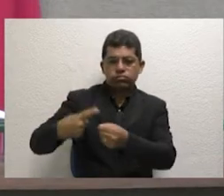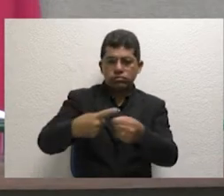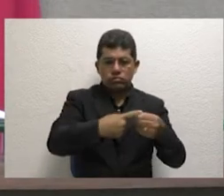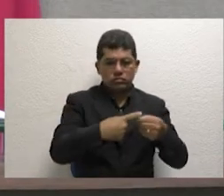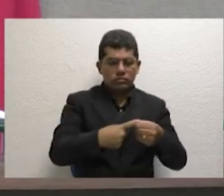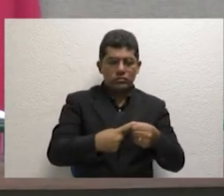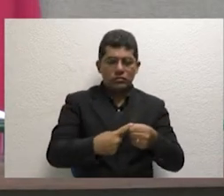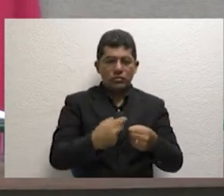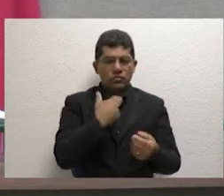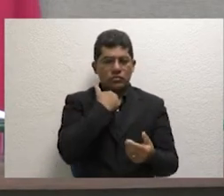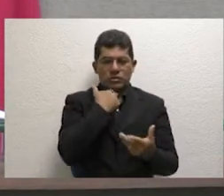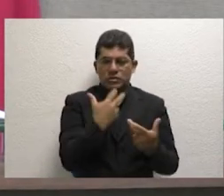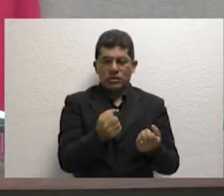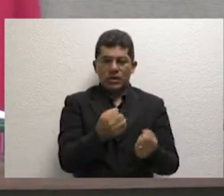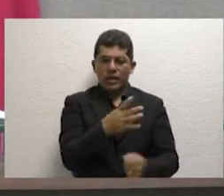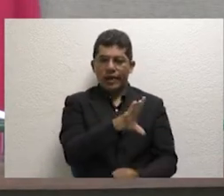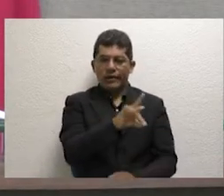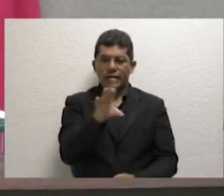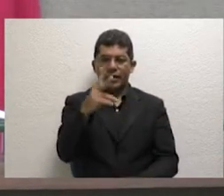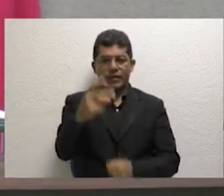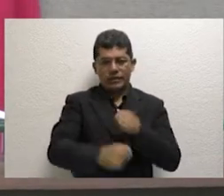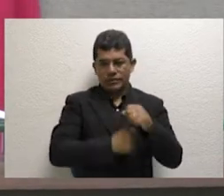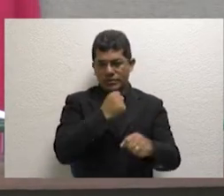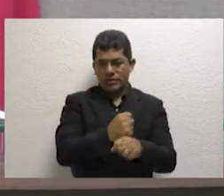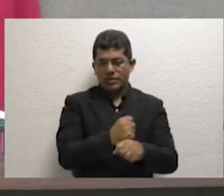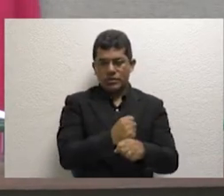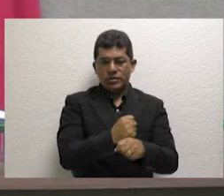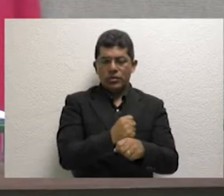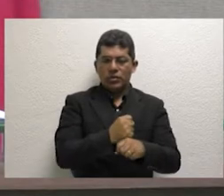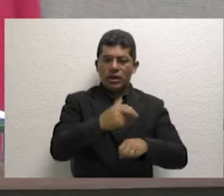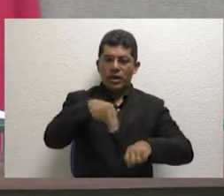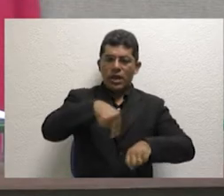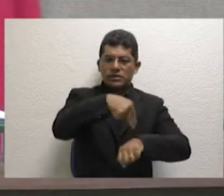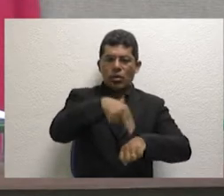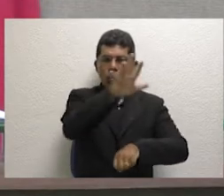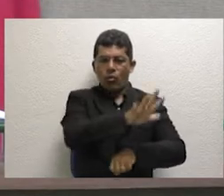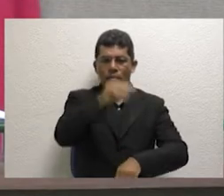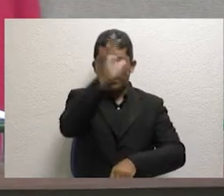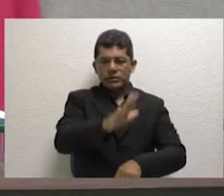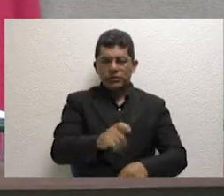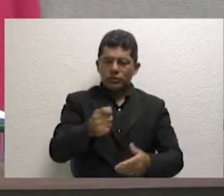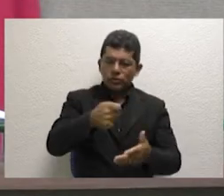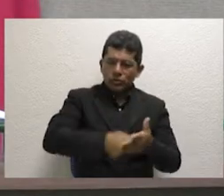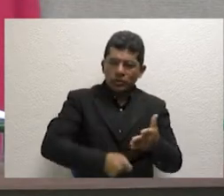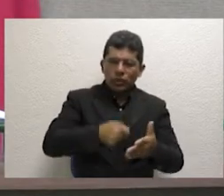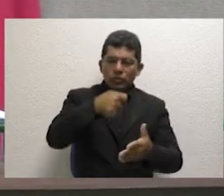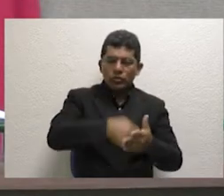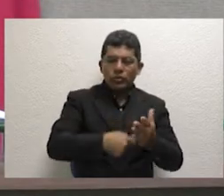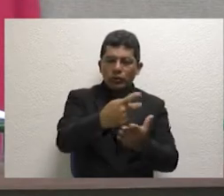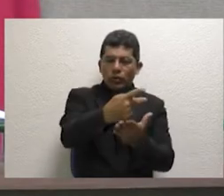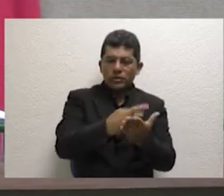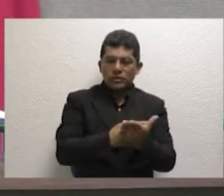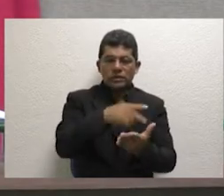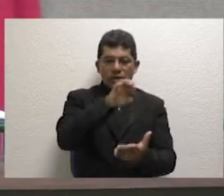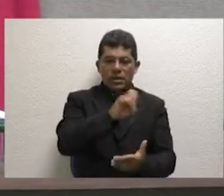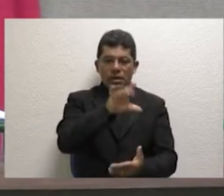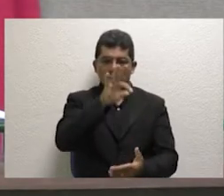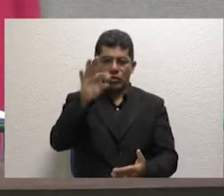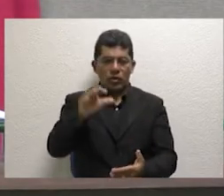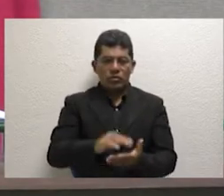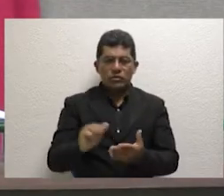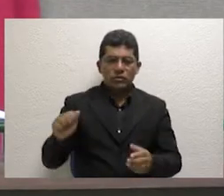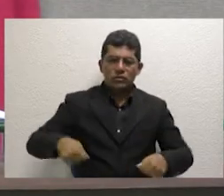se pode admitir que a cada dois anos a nação brasileira enfrente um processo eleitoral de custo